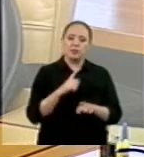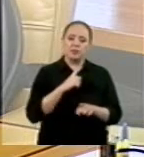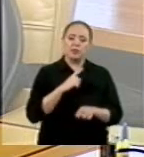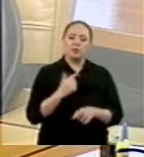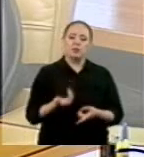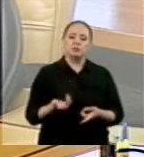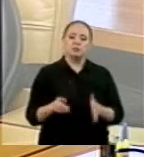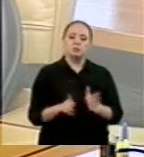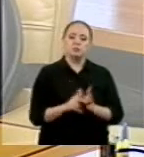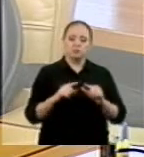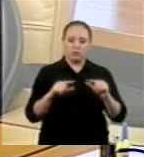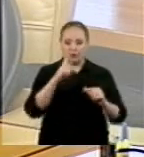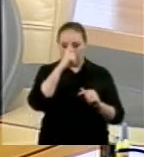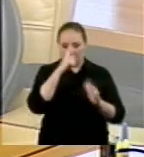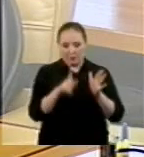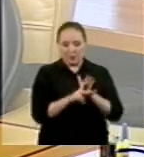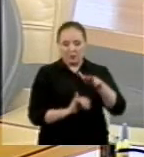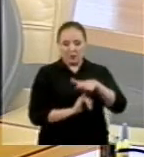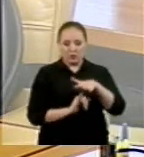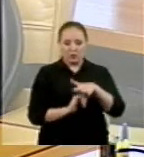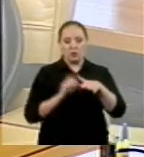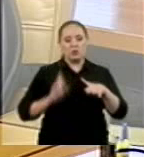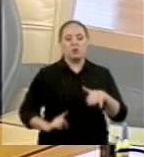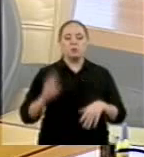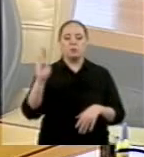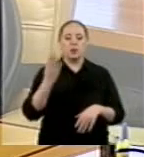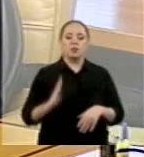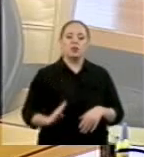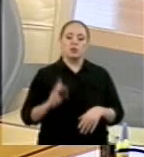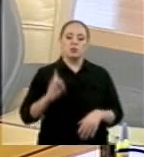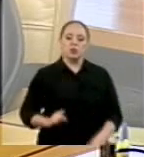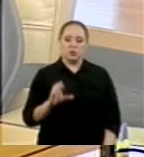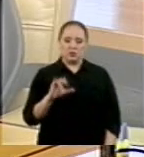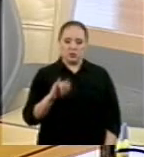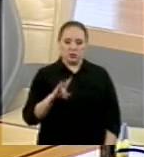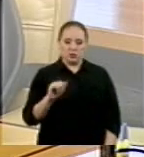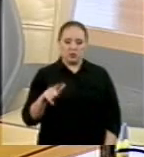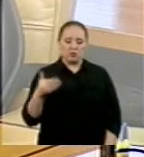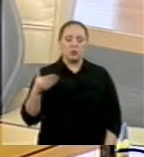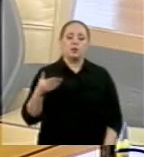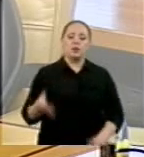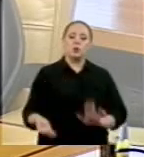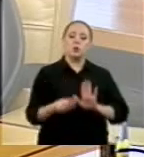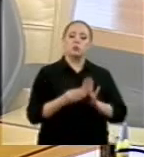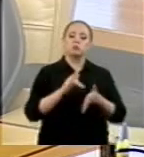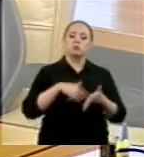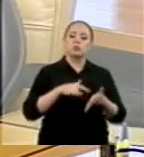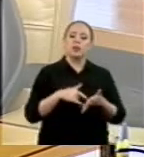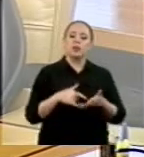Amicus Curiae, Instituto Brasileiro de Direito Civil, que veio aos autos com